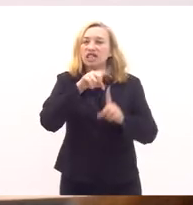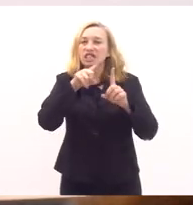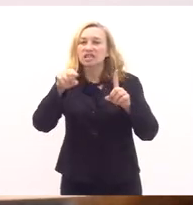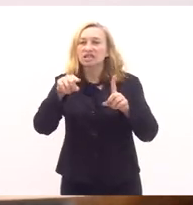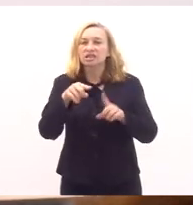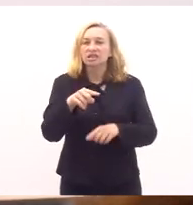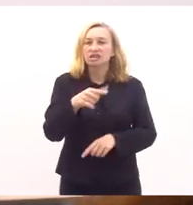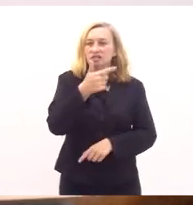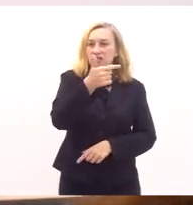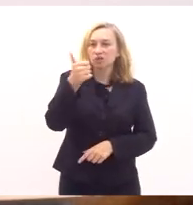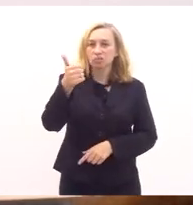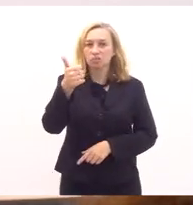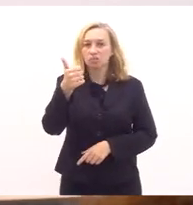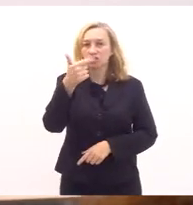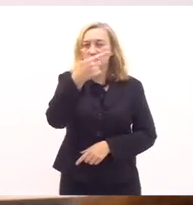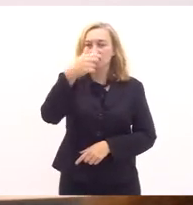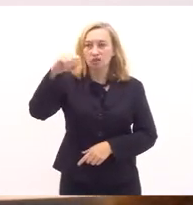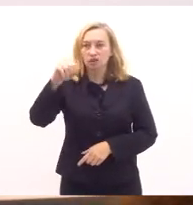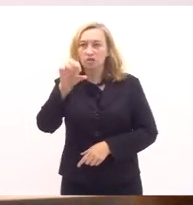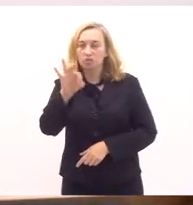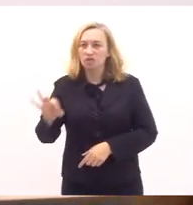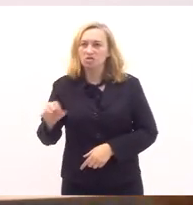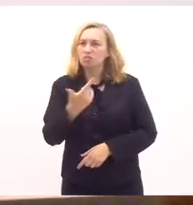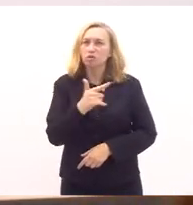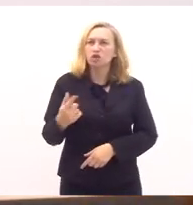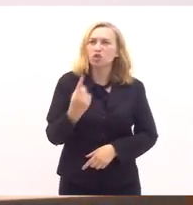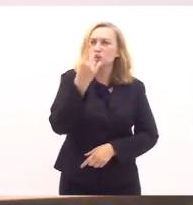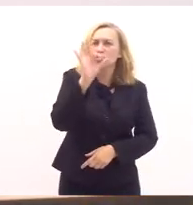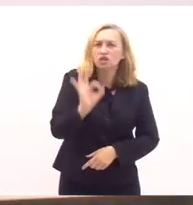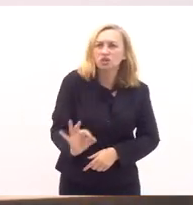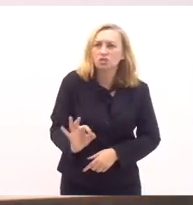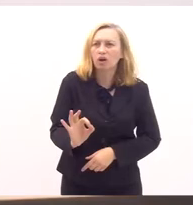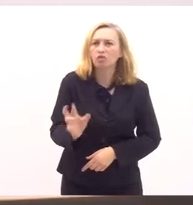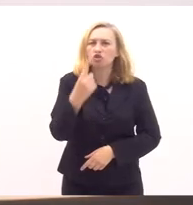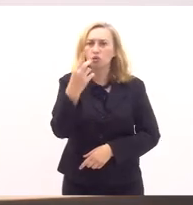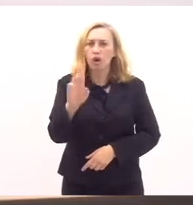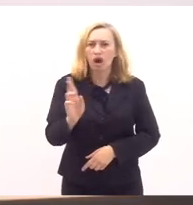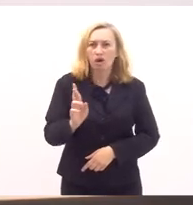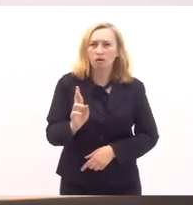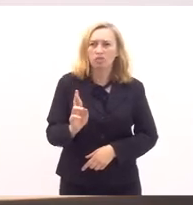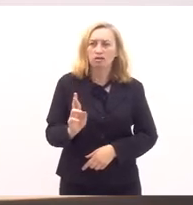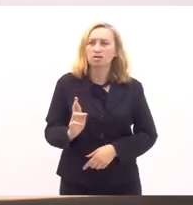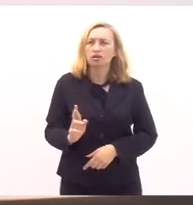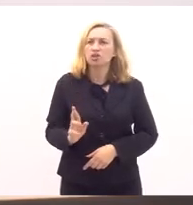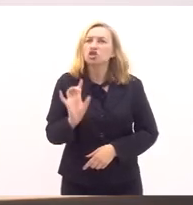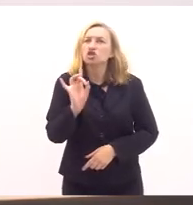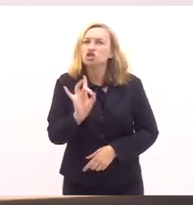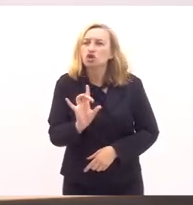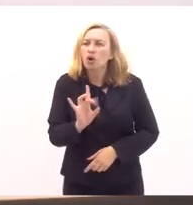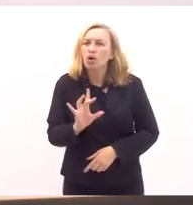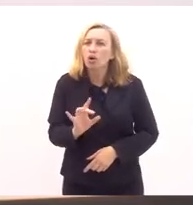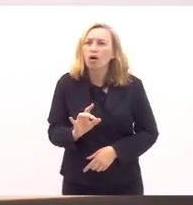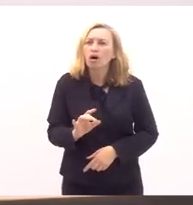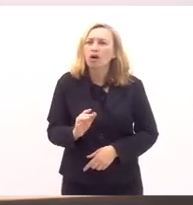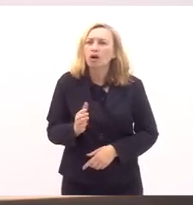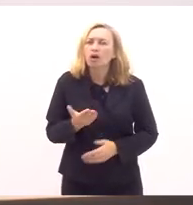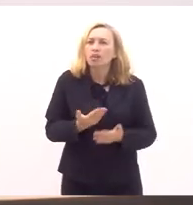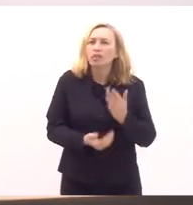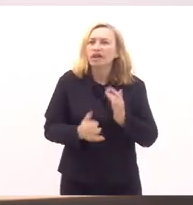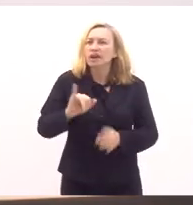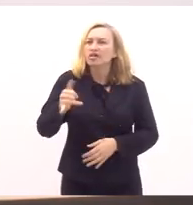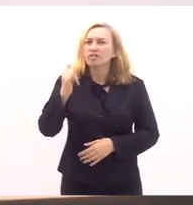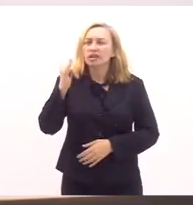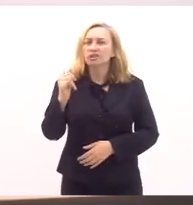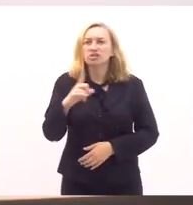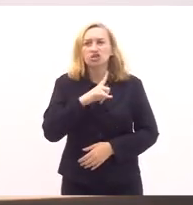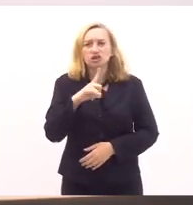21,19% não tem um percentual de ganho real. Ele corresponde tão somente à perda inflacionária